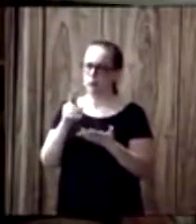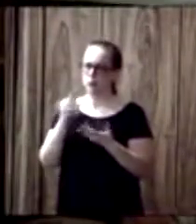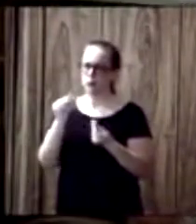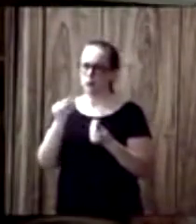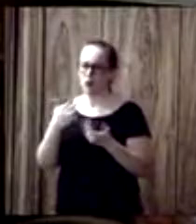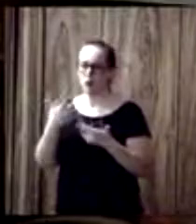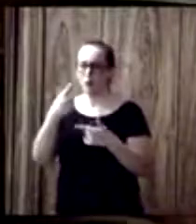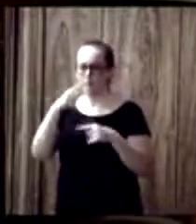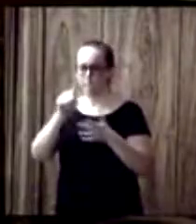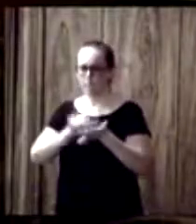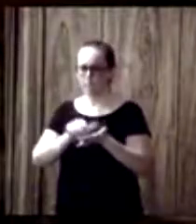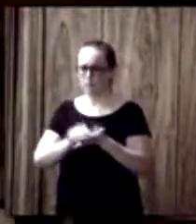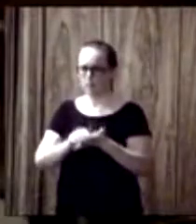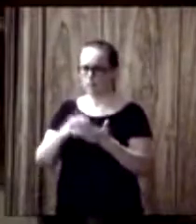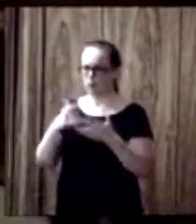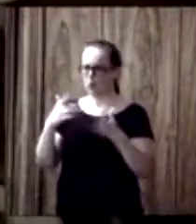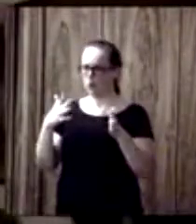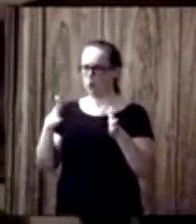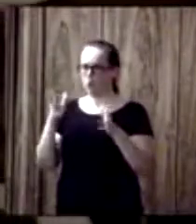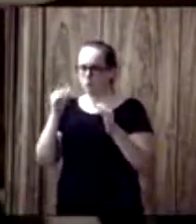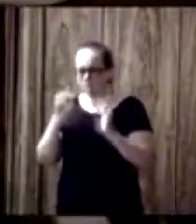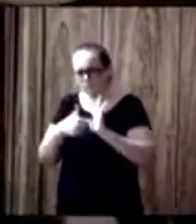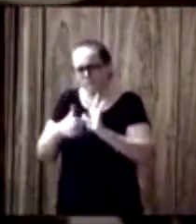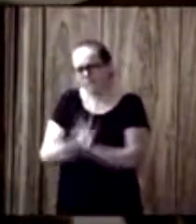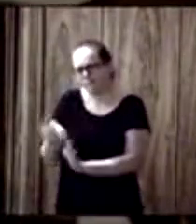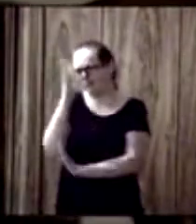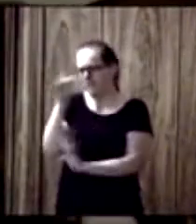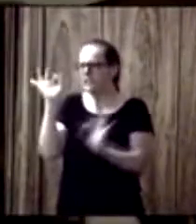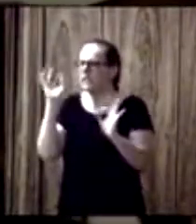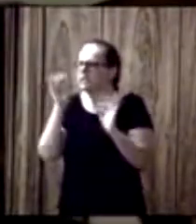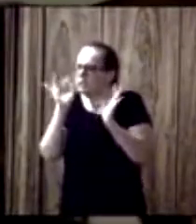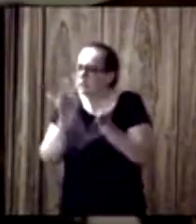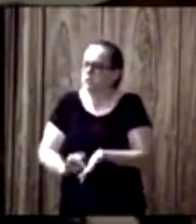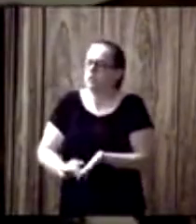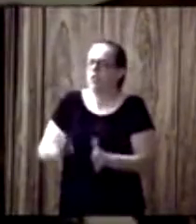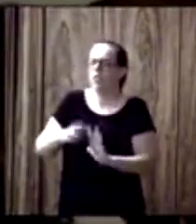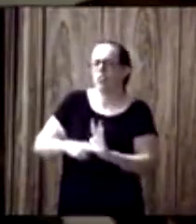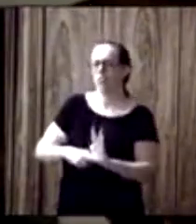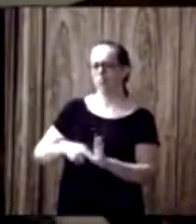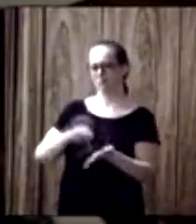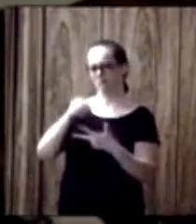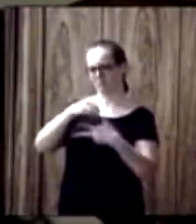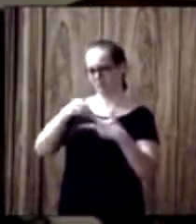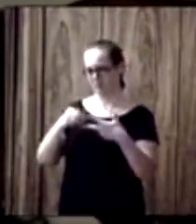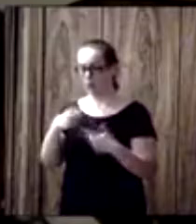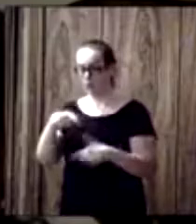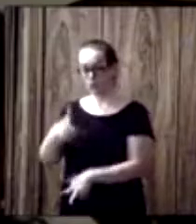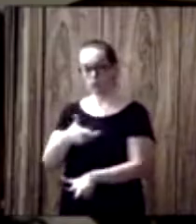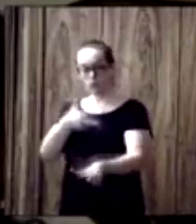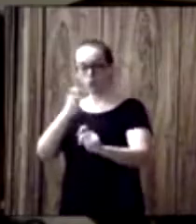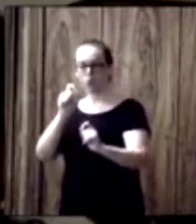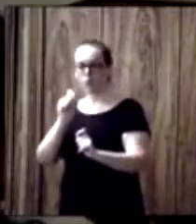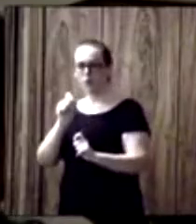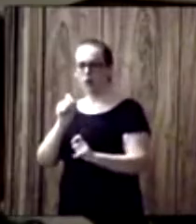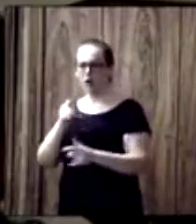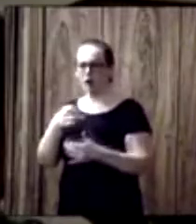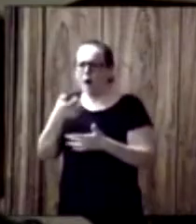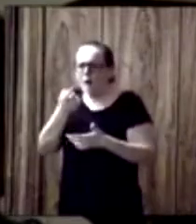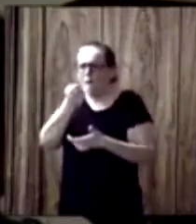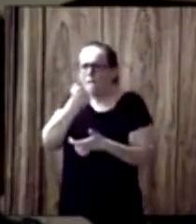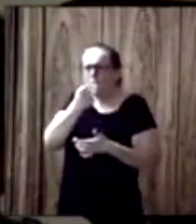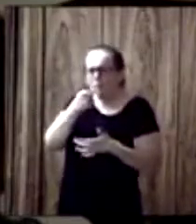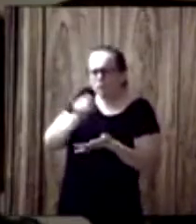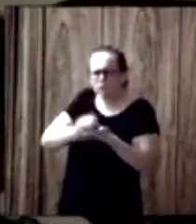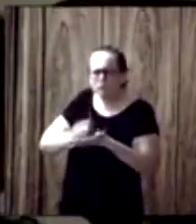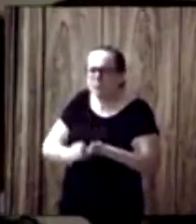uma página que simule de fato a redação do Enem. E você vai ver que é tão pouco espaço